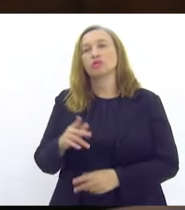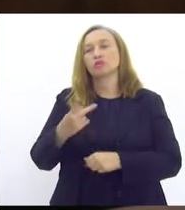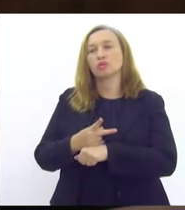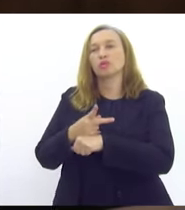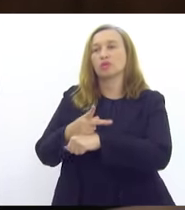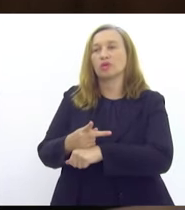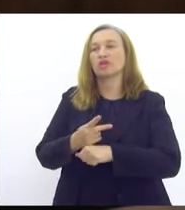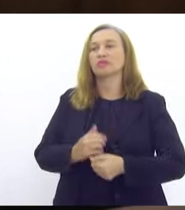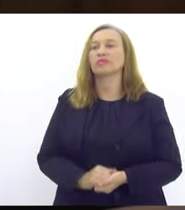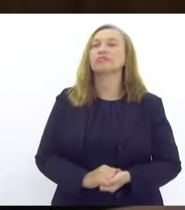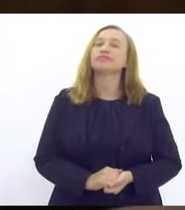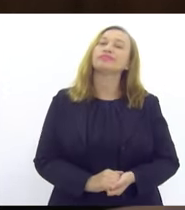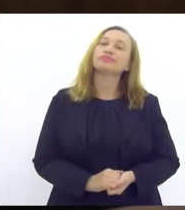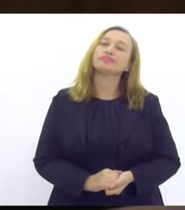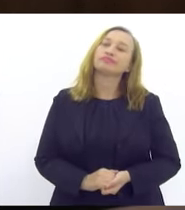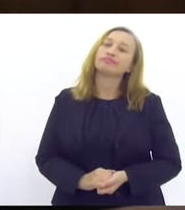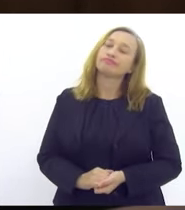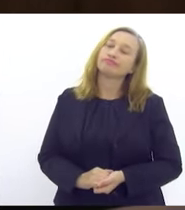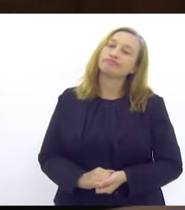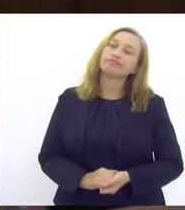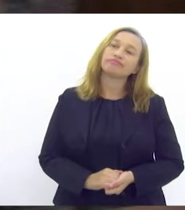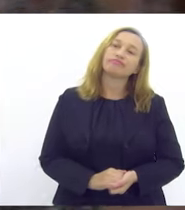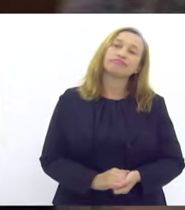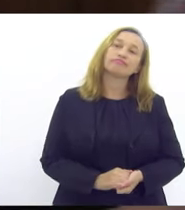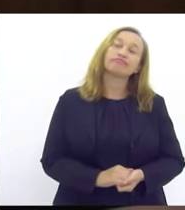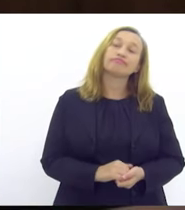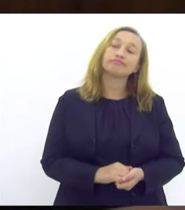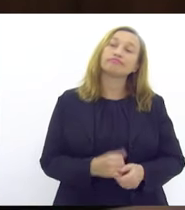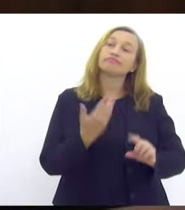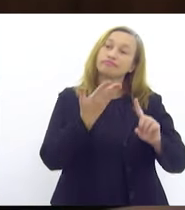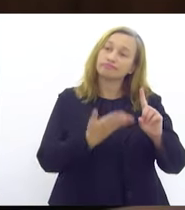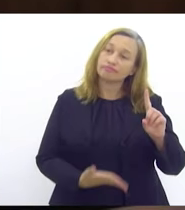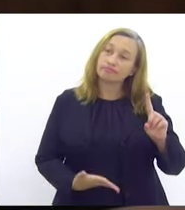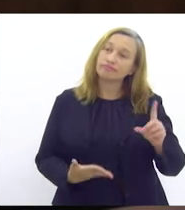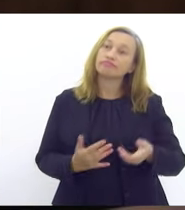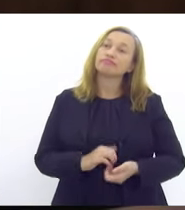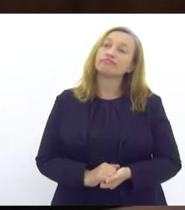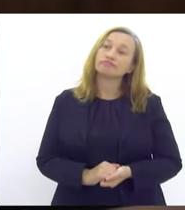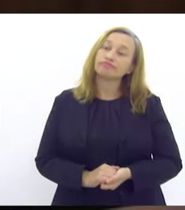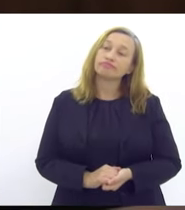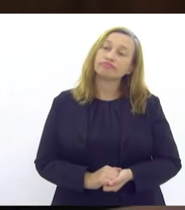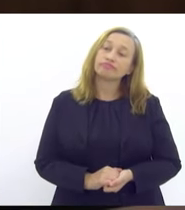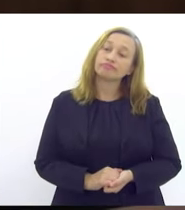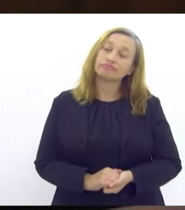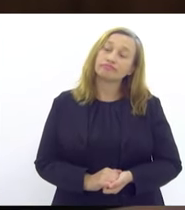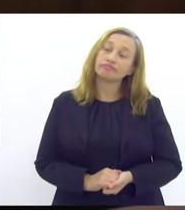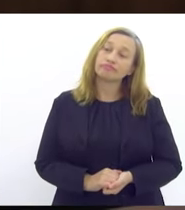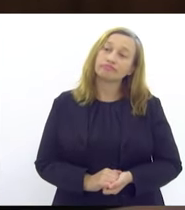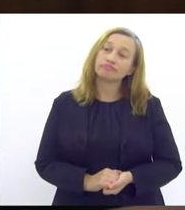prêmio concedido aí, a honraria, à nossa querida